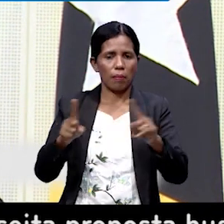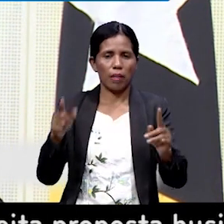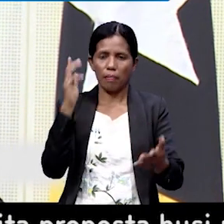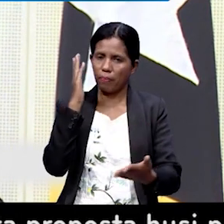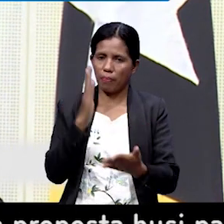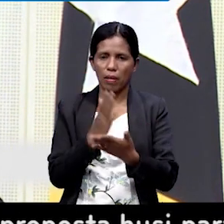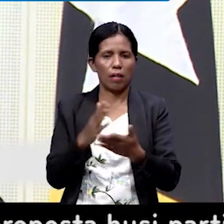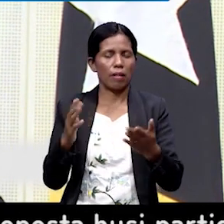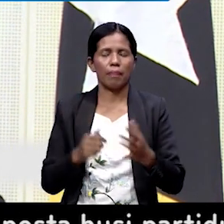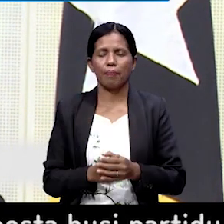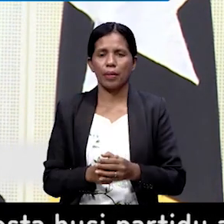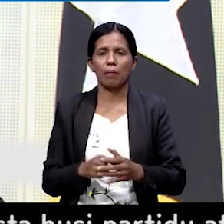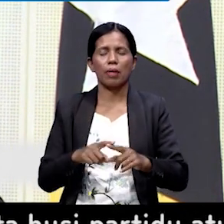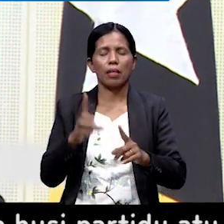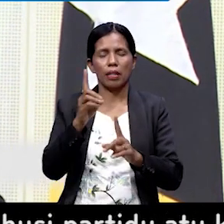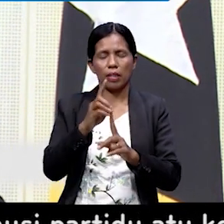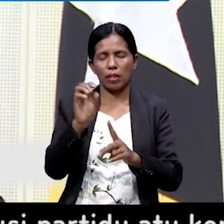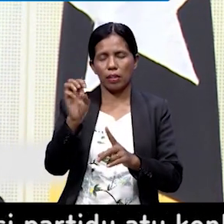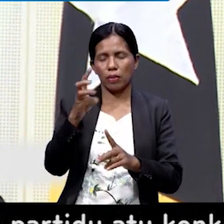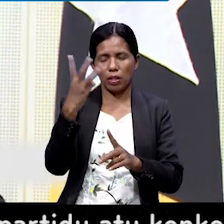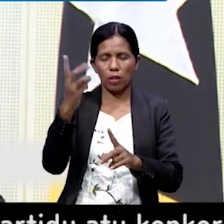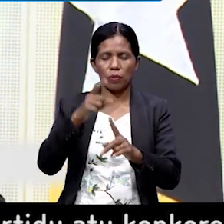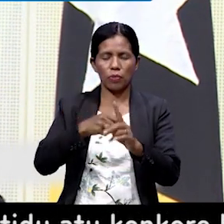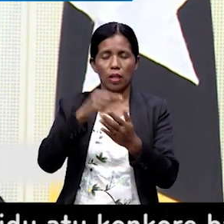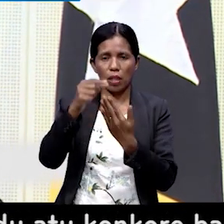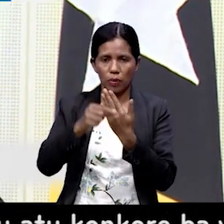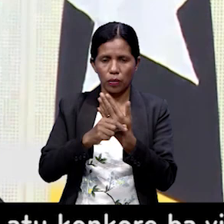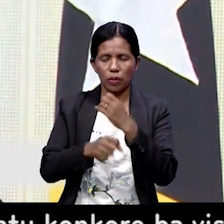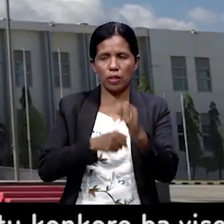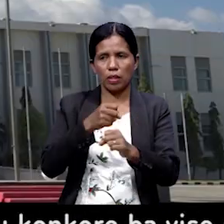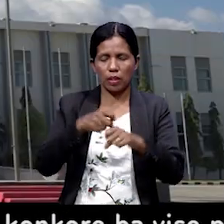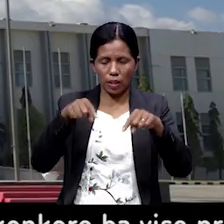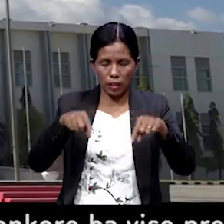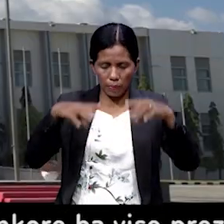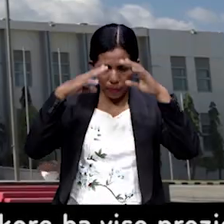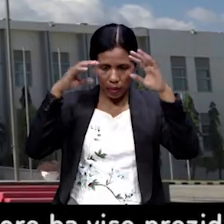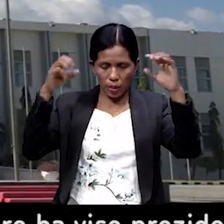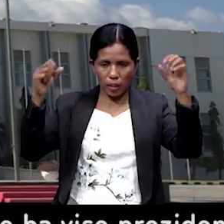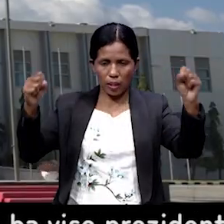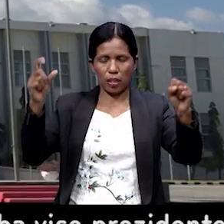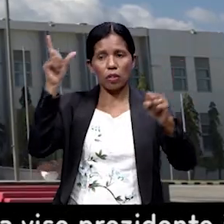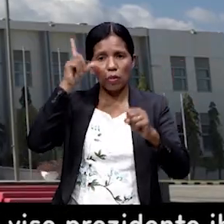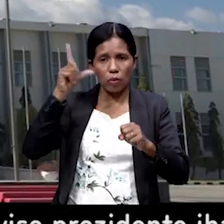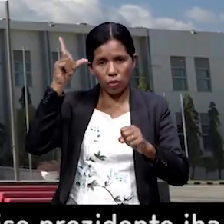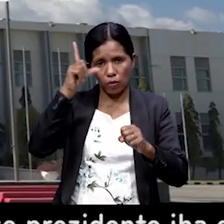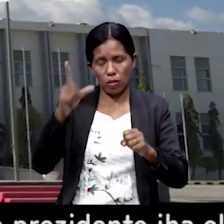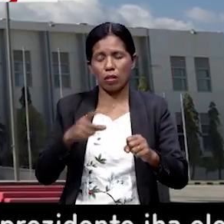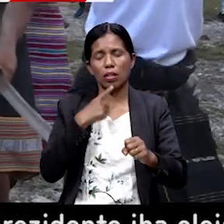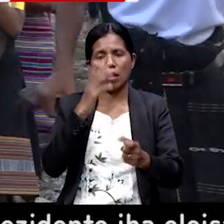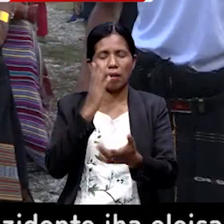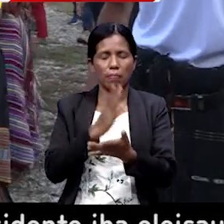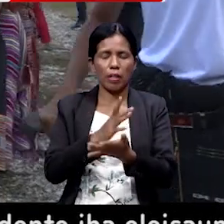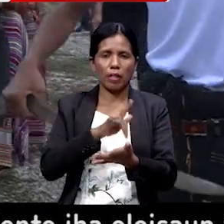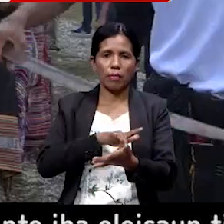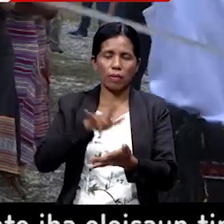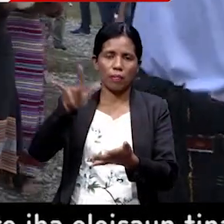Antes neimos, e aloron Sanuluresin nen fulan Augusto Tinang ne, Presidente da República Francisco Guterres Luolo, cancela viagem